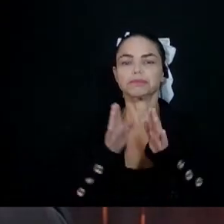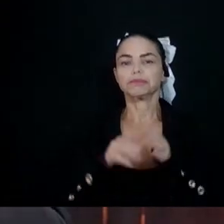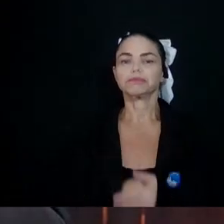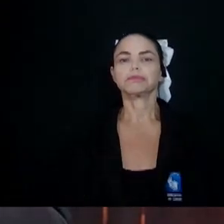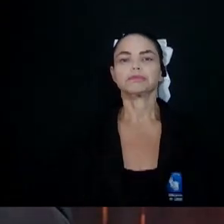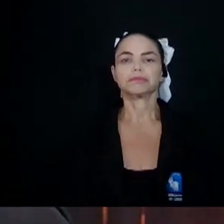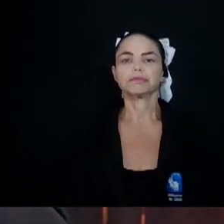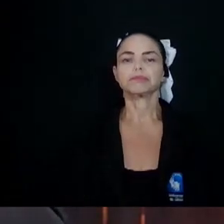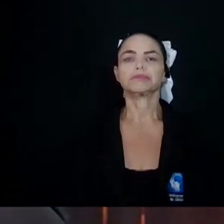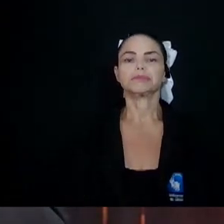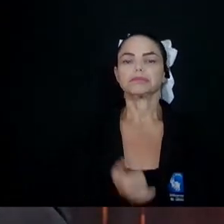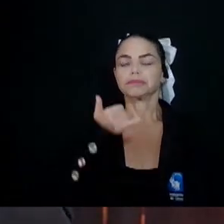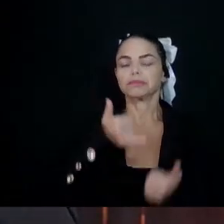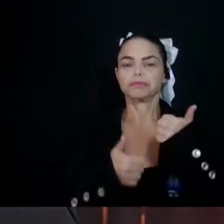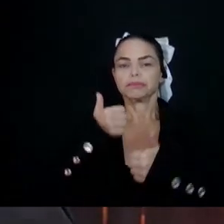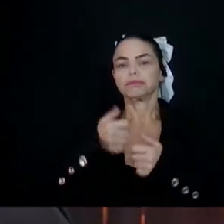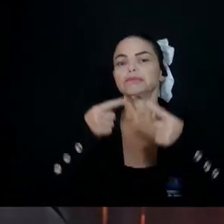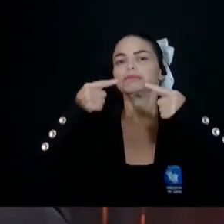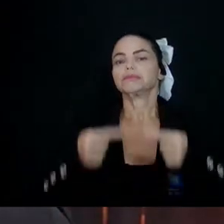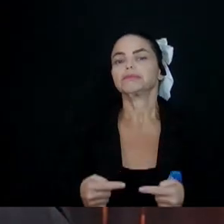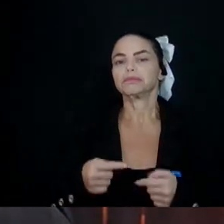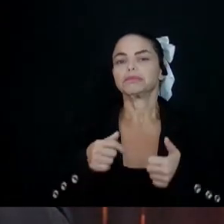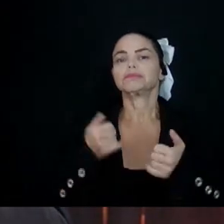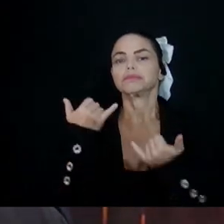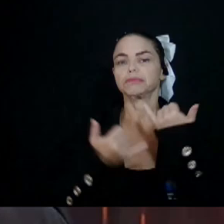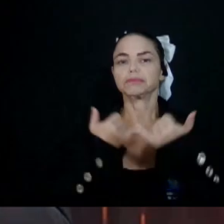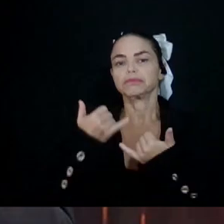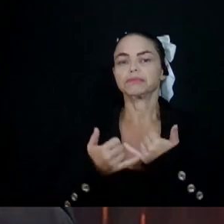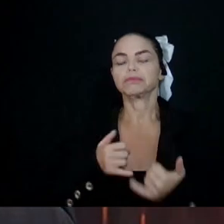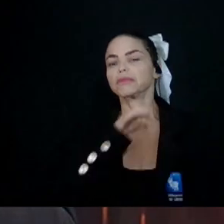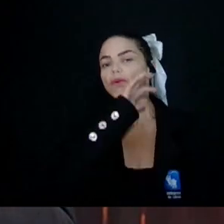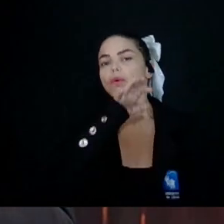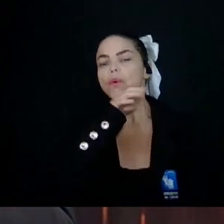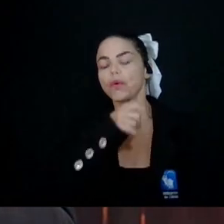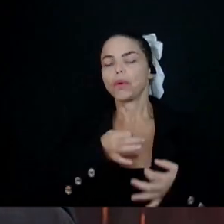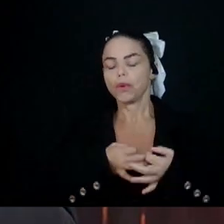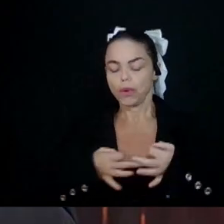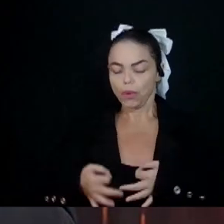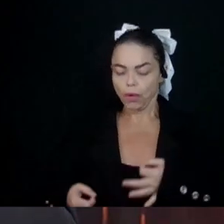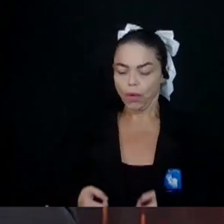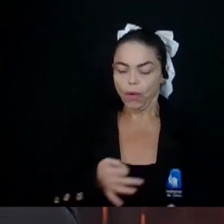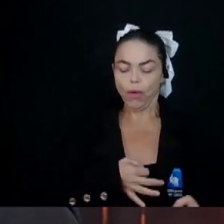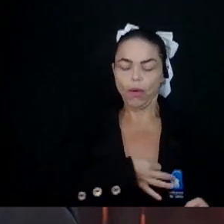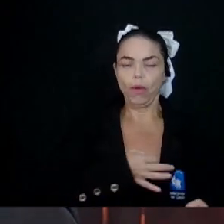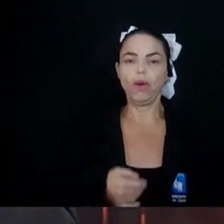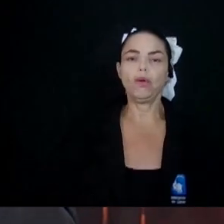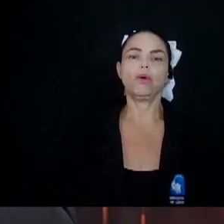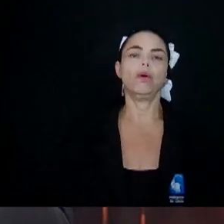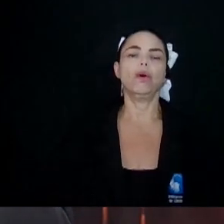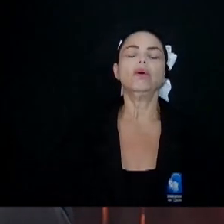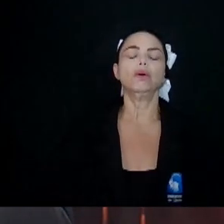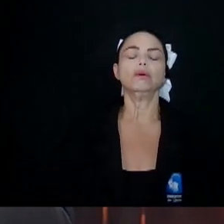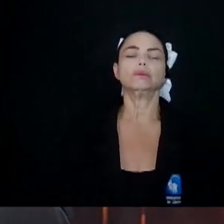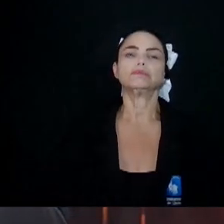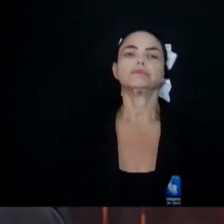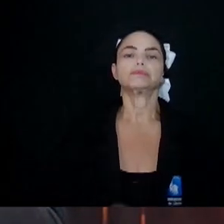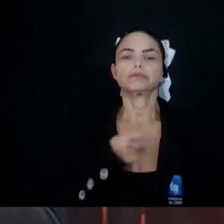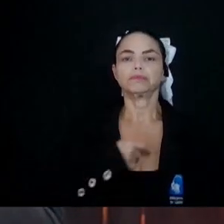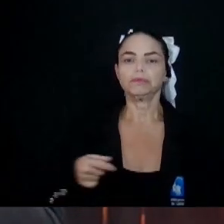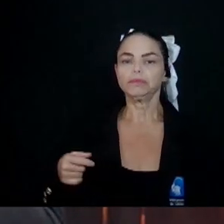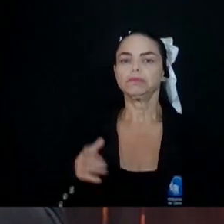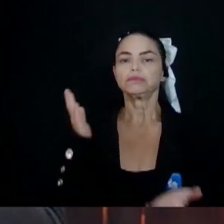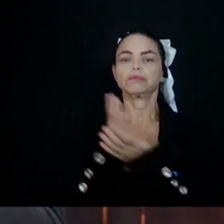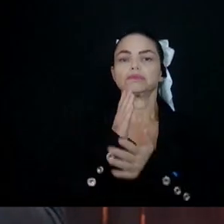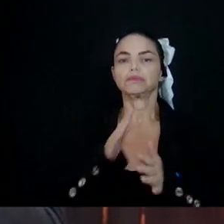jogo de azar. O mais popular aqui no Brasil, Tigrinhos, né? A gente Uhum. conhece. Então, o que eles querem? Eles querem parar